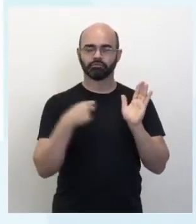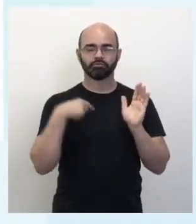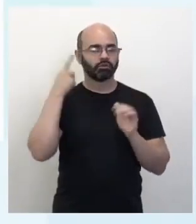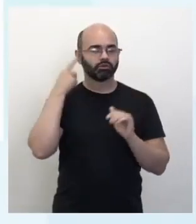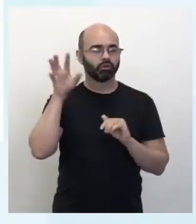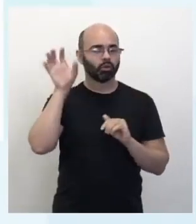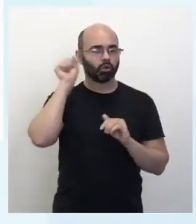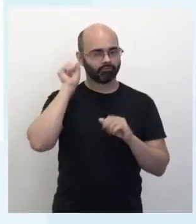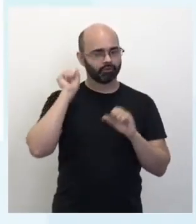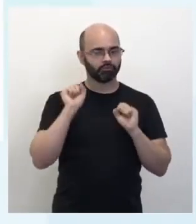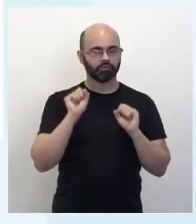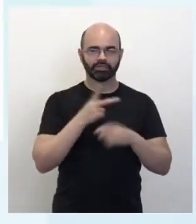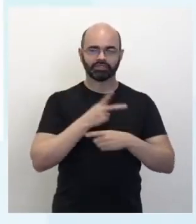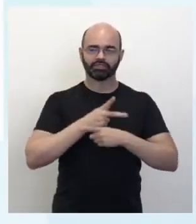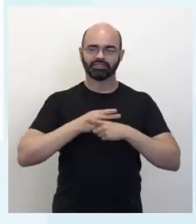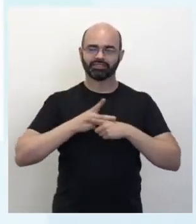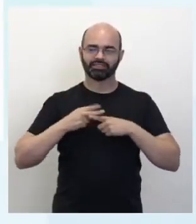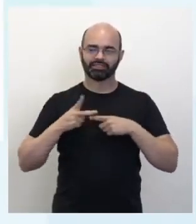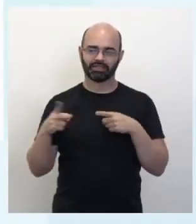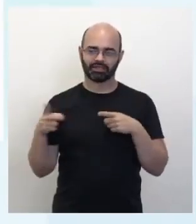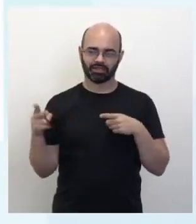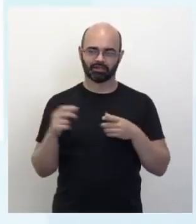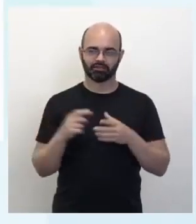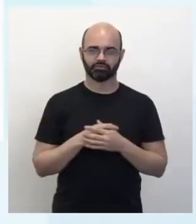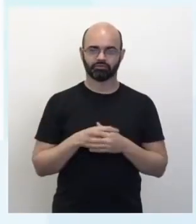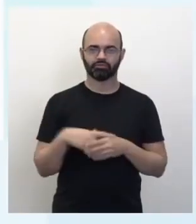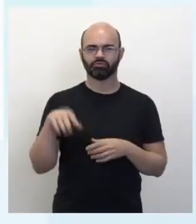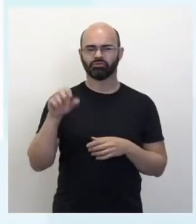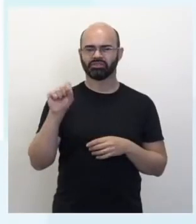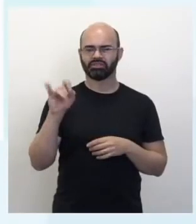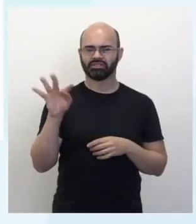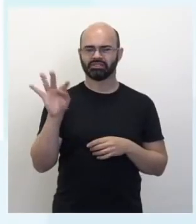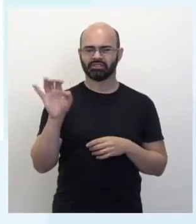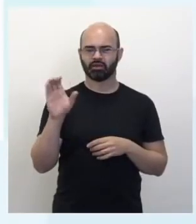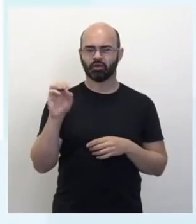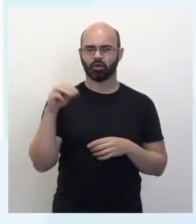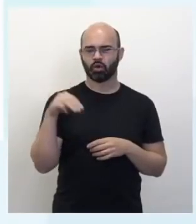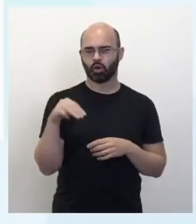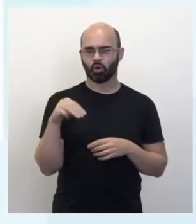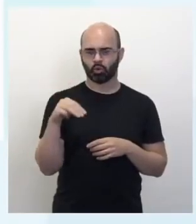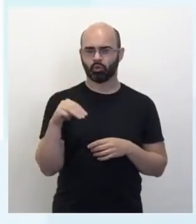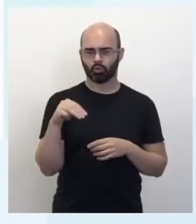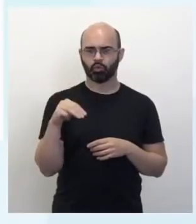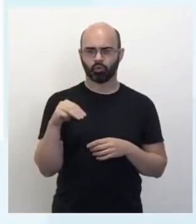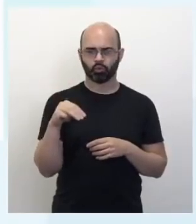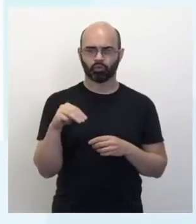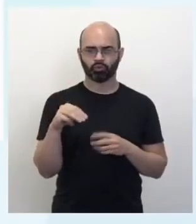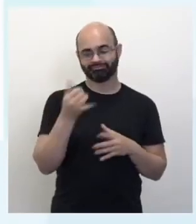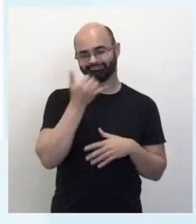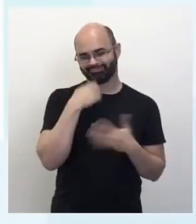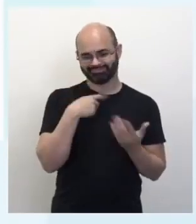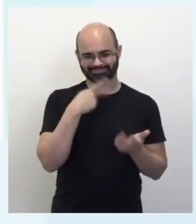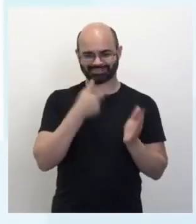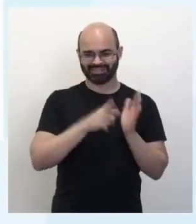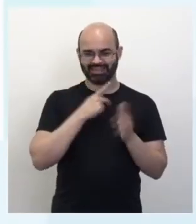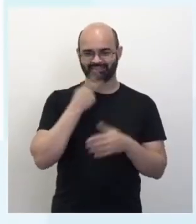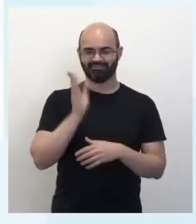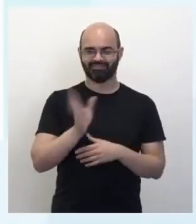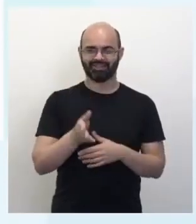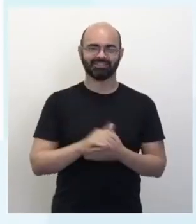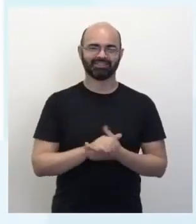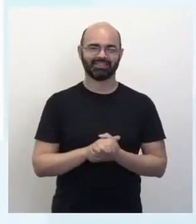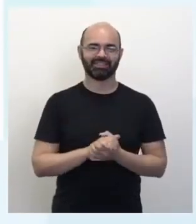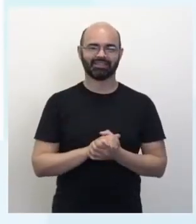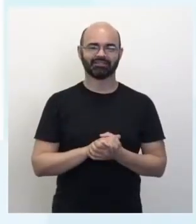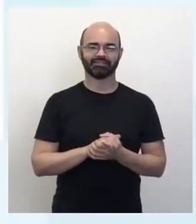seriado. É do sitcom aqui, que é do Big Bang Theory. Dei spoiler para vocês, né? Então tá ali, ó. E